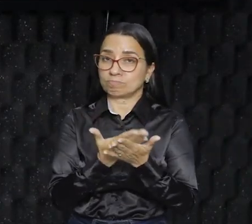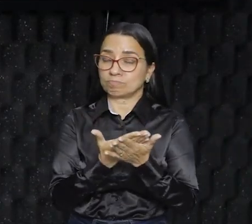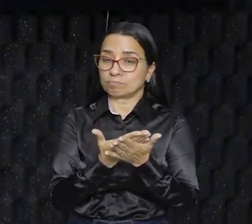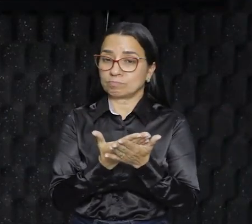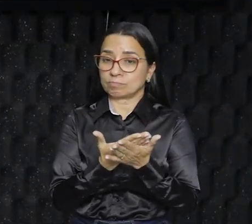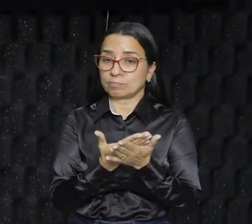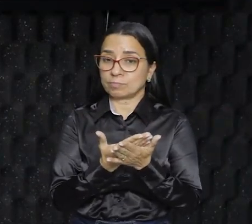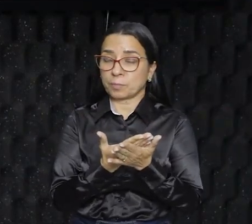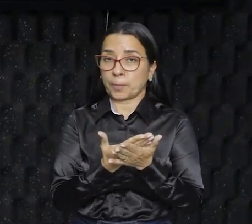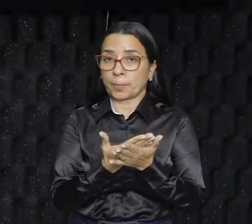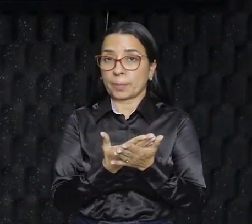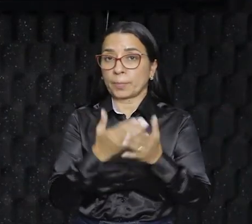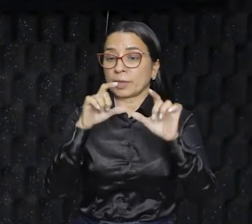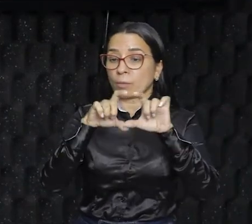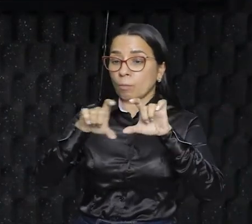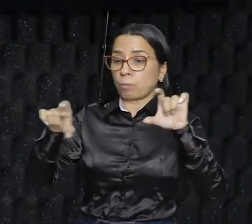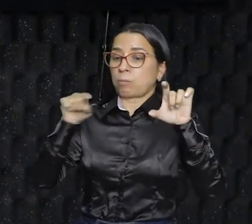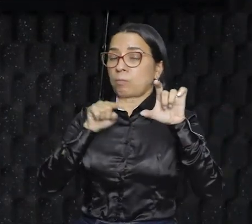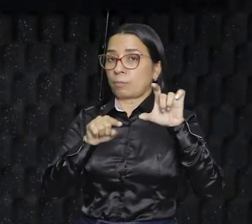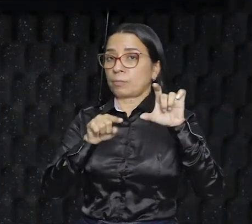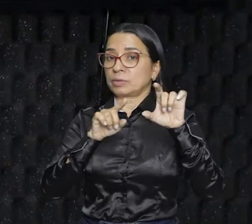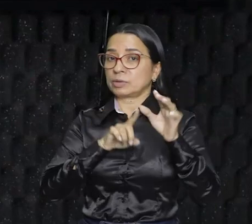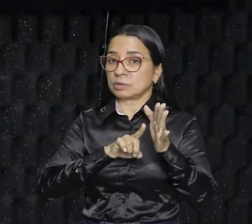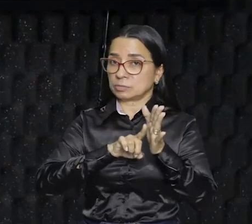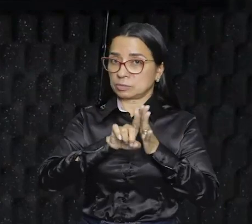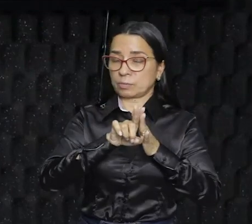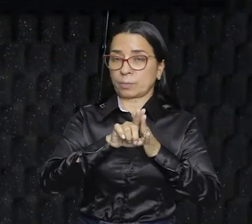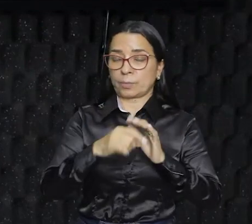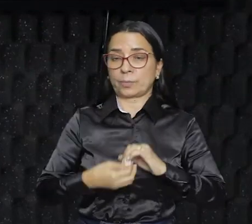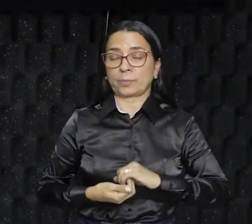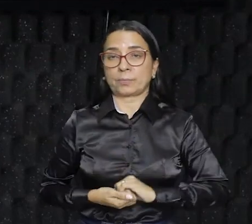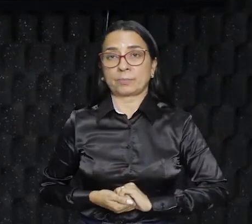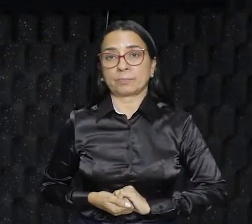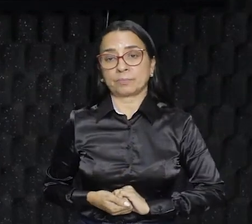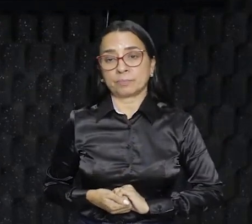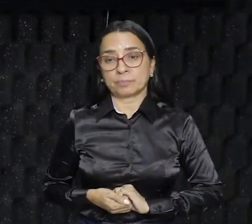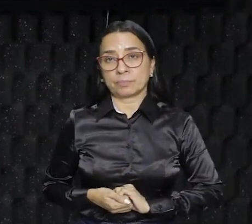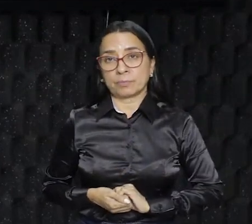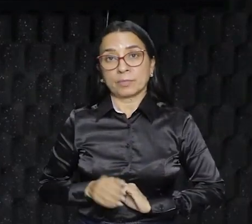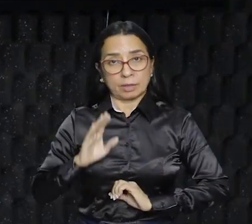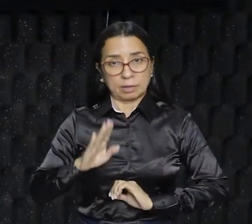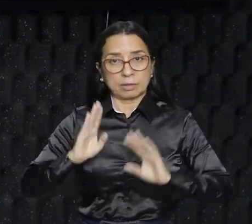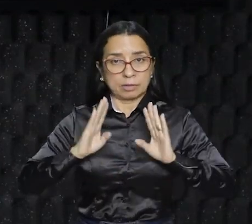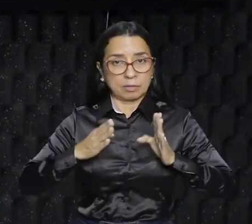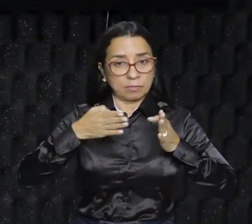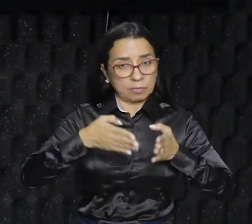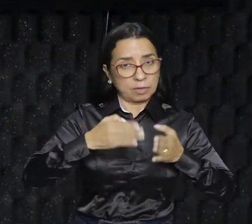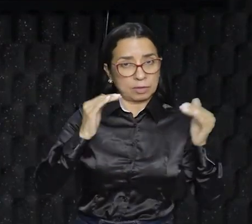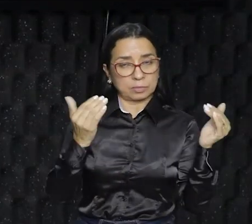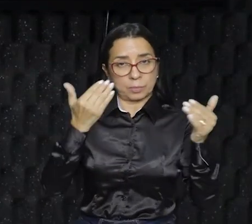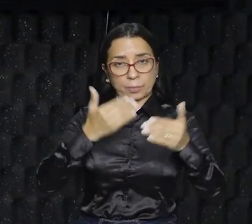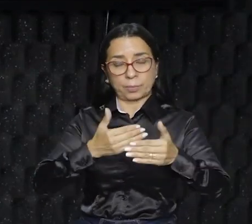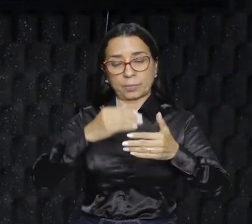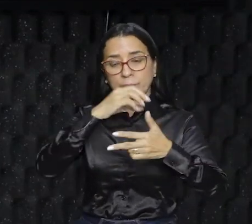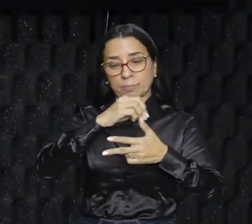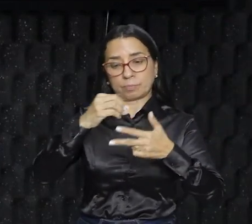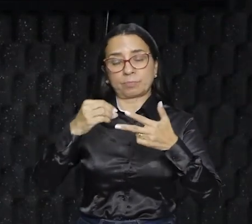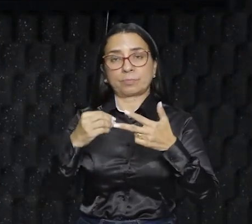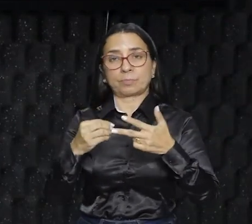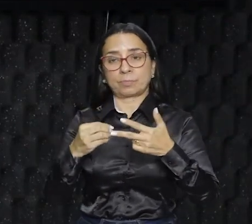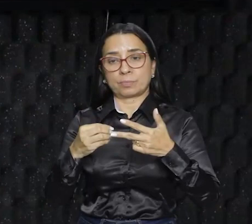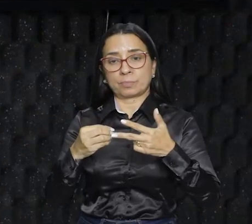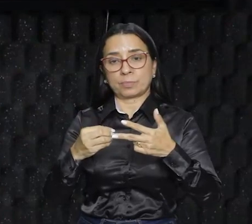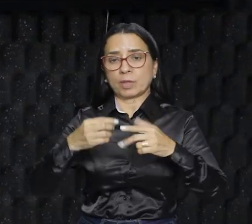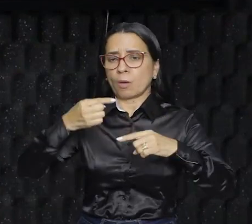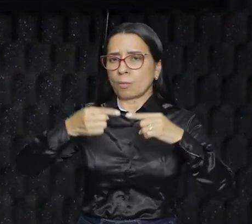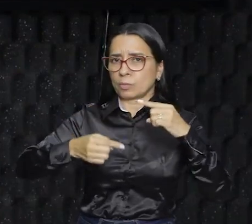um dos itens, questões, ou um item, questão, que já foi abordado em uma das provas do Enem. É uma